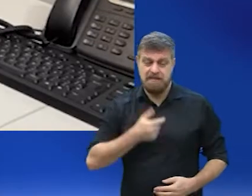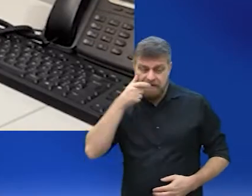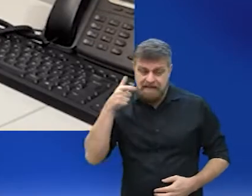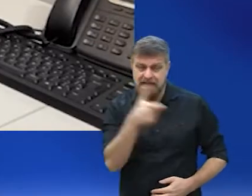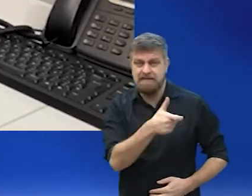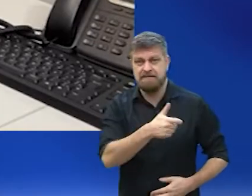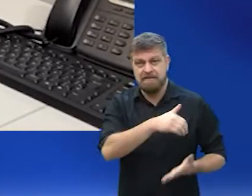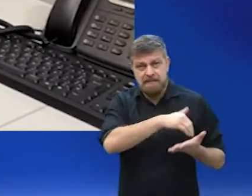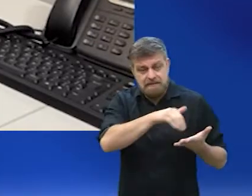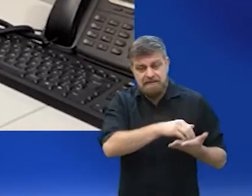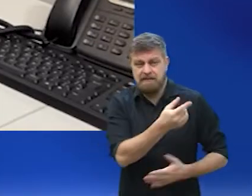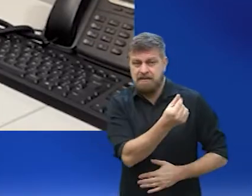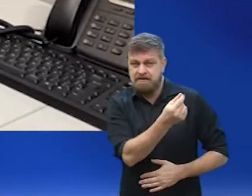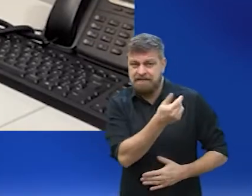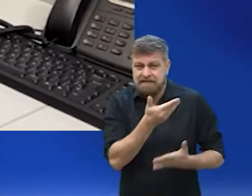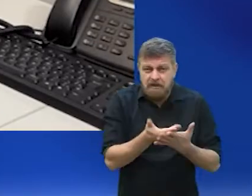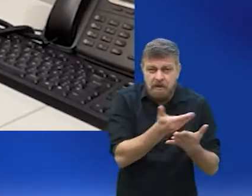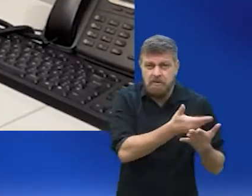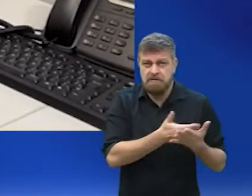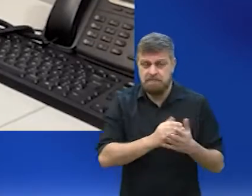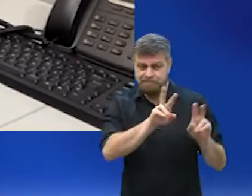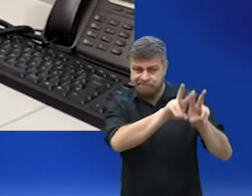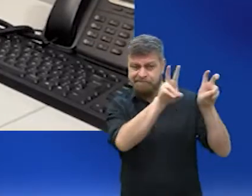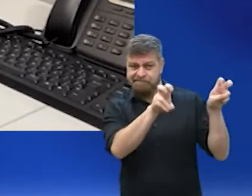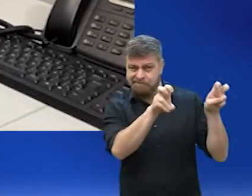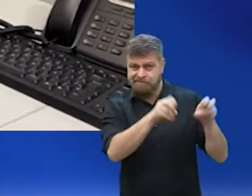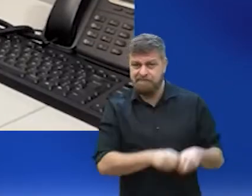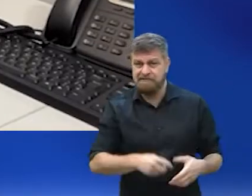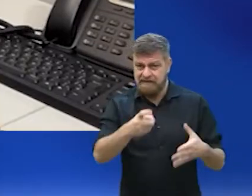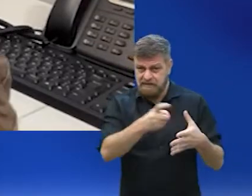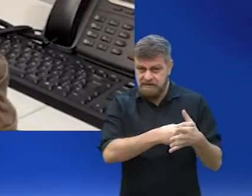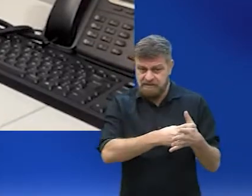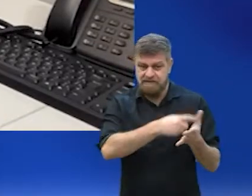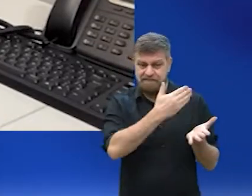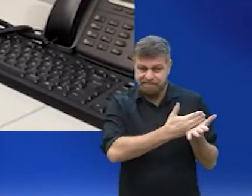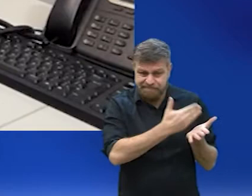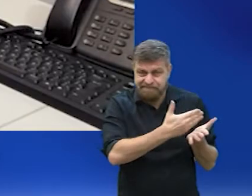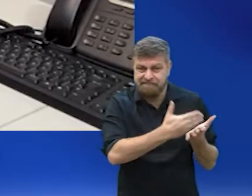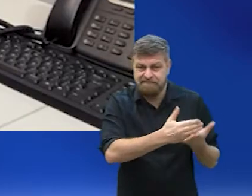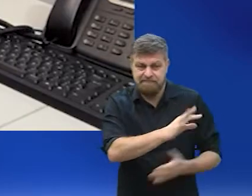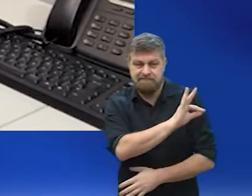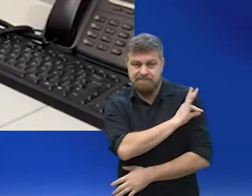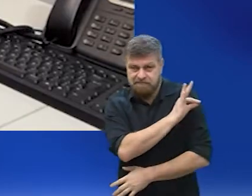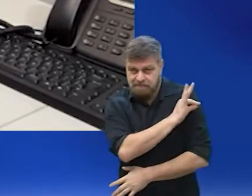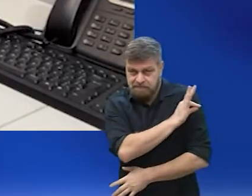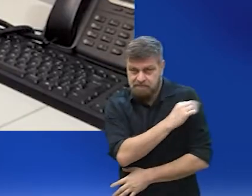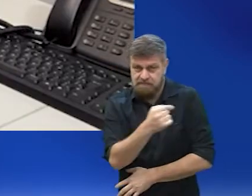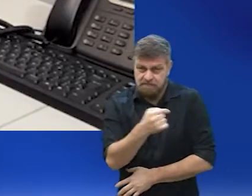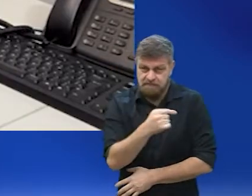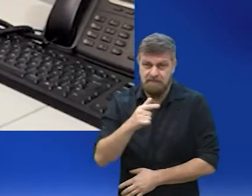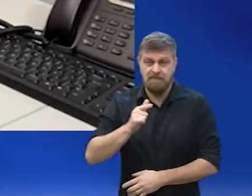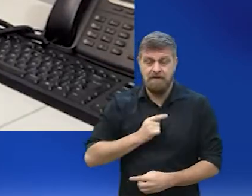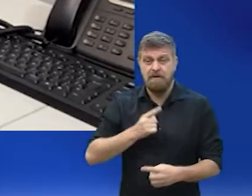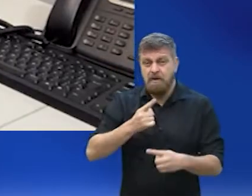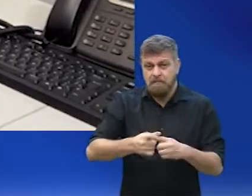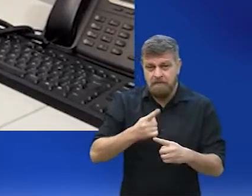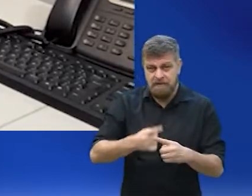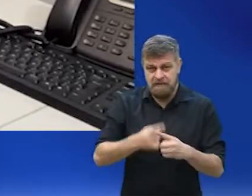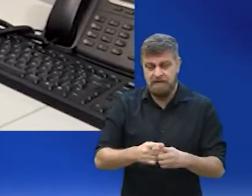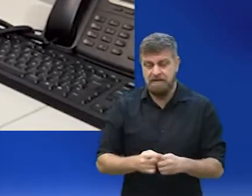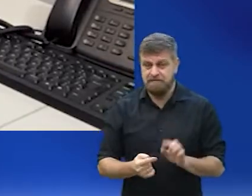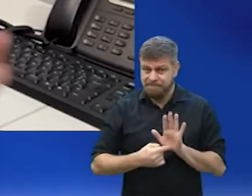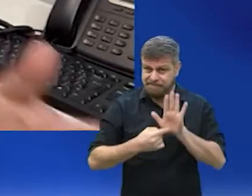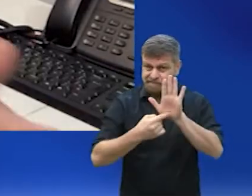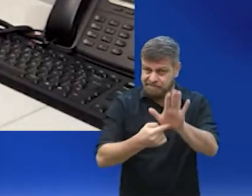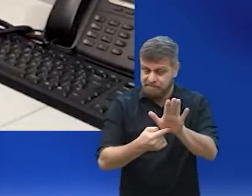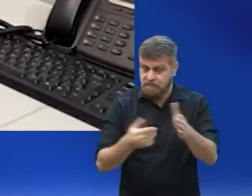a Secretaria de Finanças realizasse um estudo sobre o assunto com a maior urgência possível, tendo em vista as